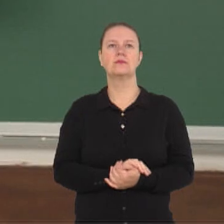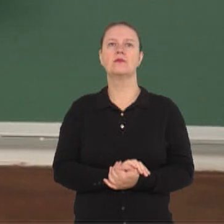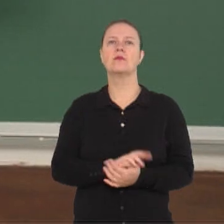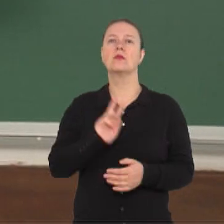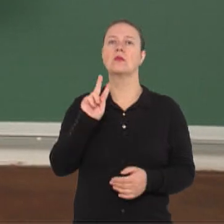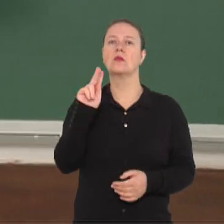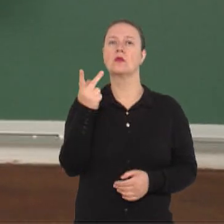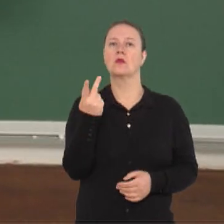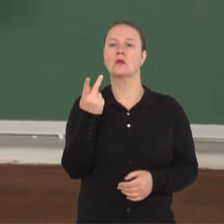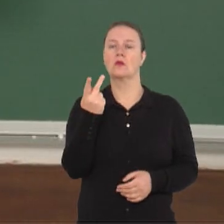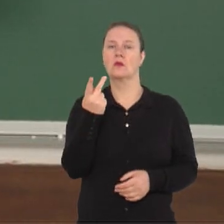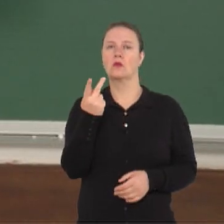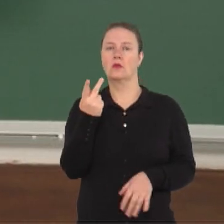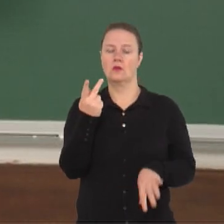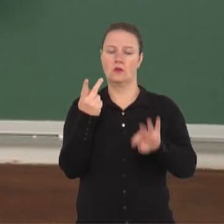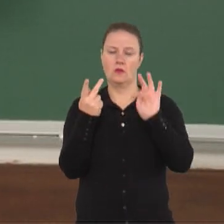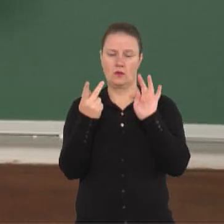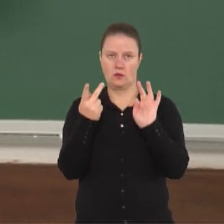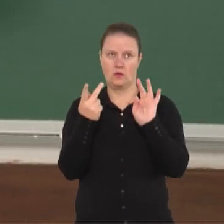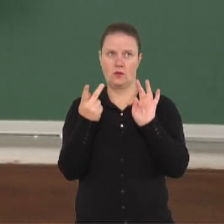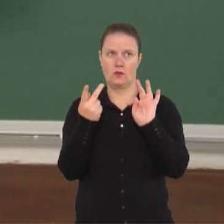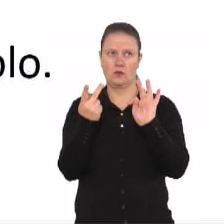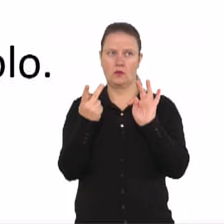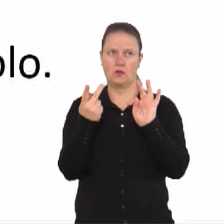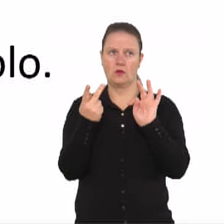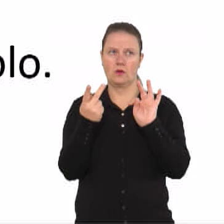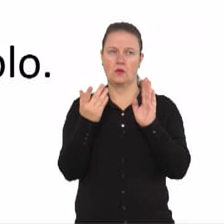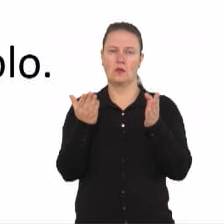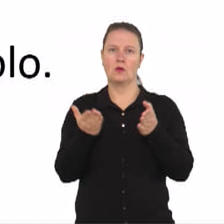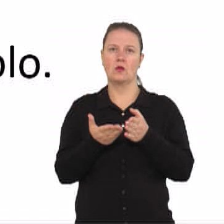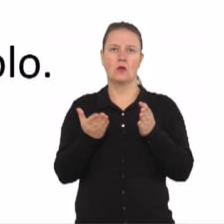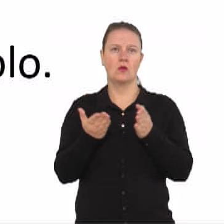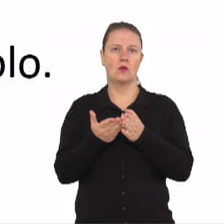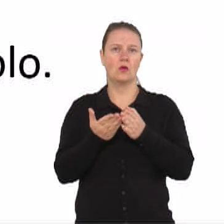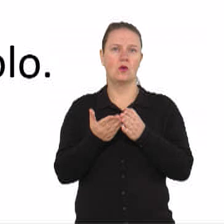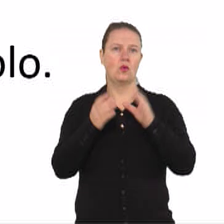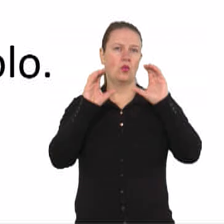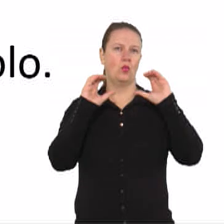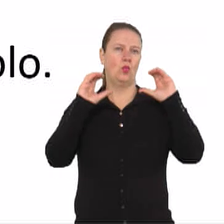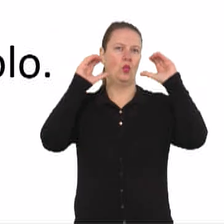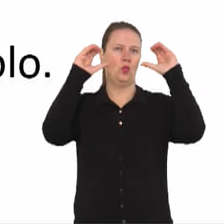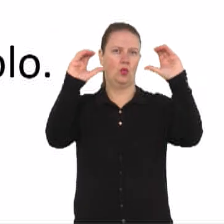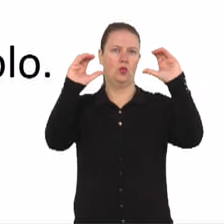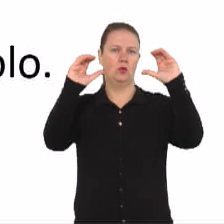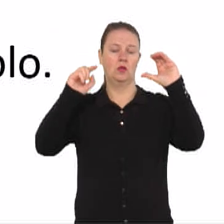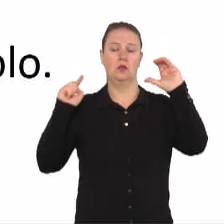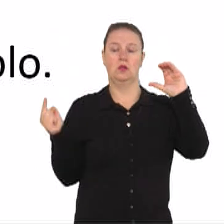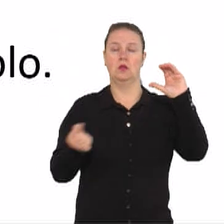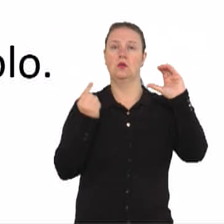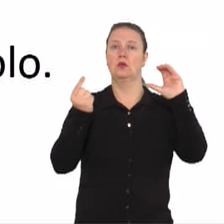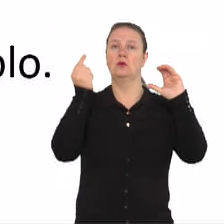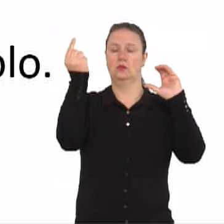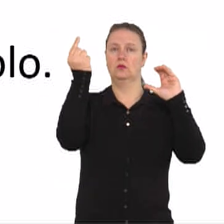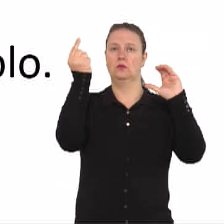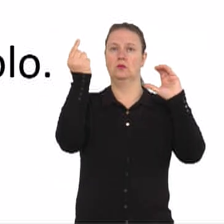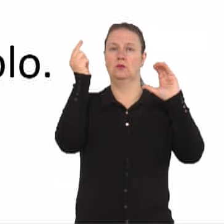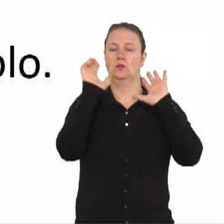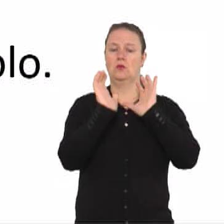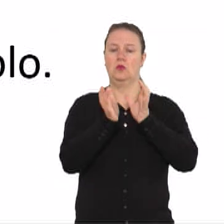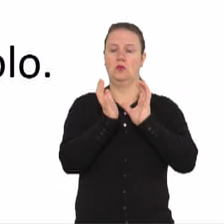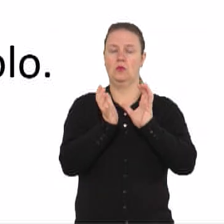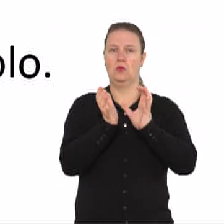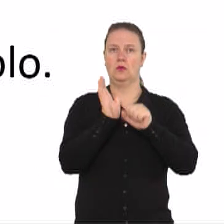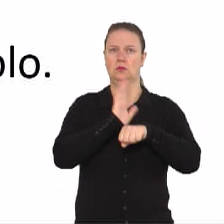H de t menos 2t ao quadrado mais 8t é a função que descreve a altura dessa bola ao longo do